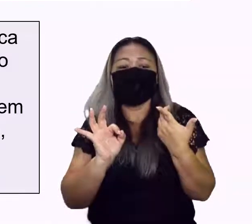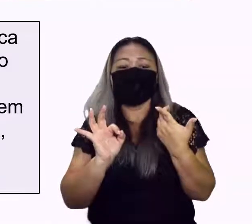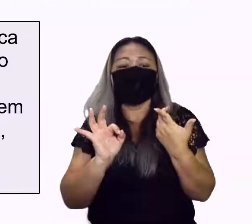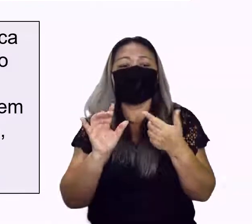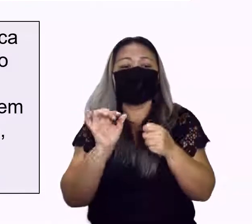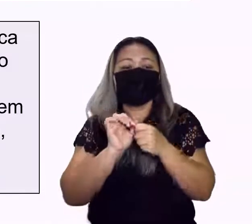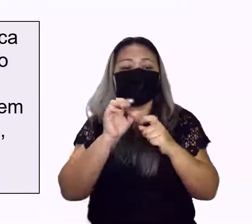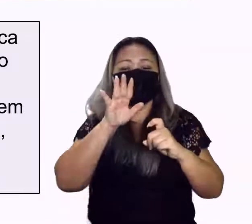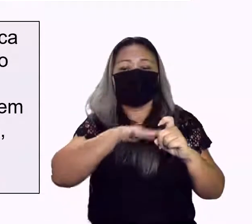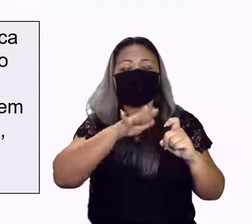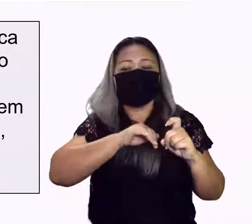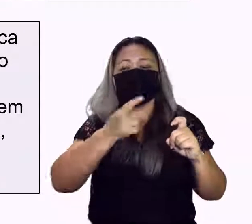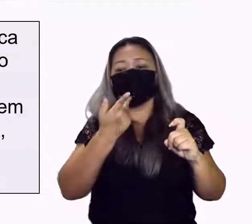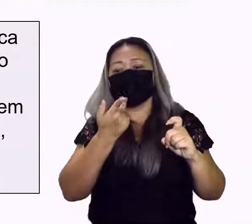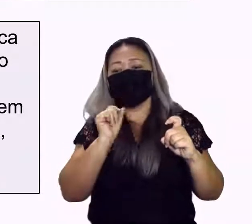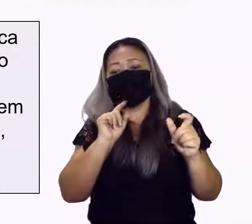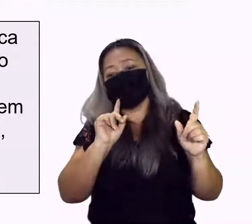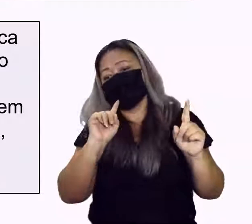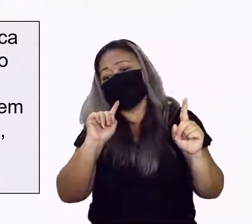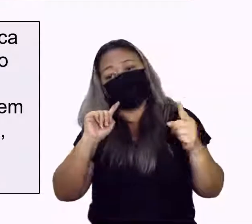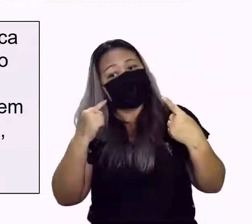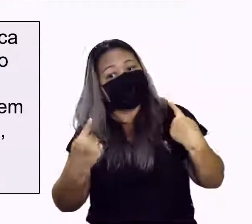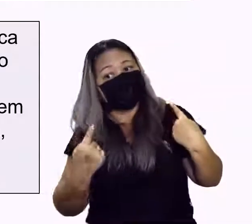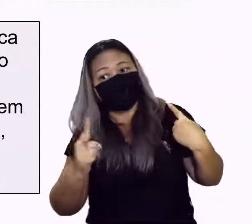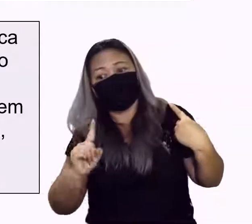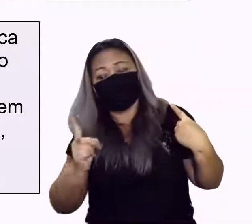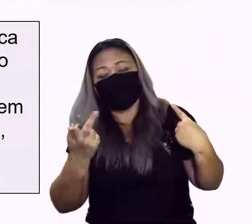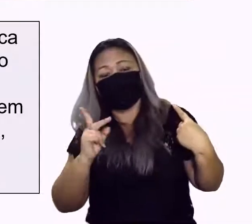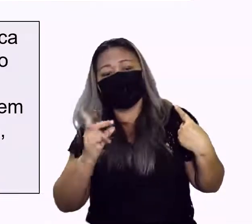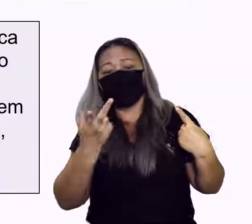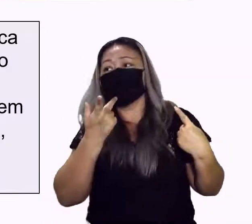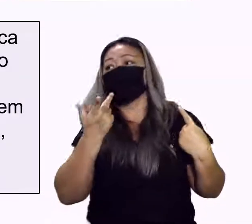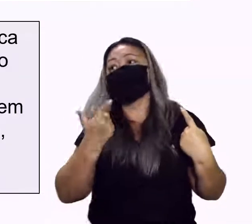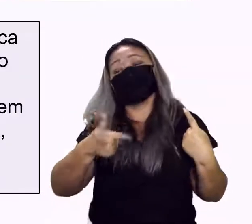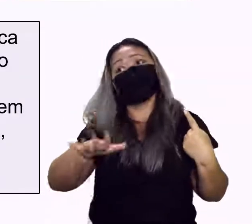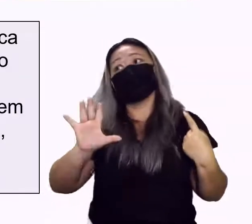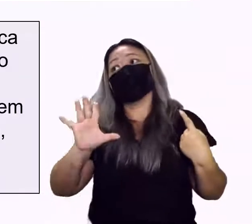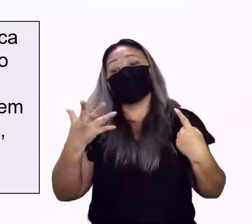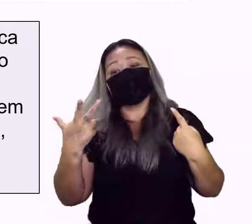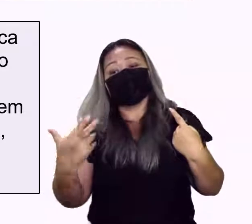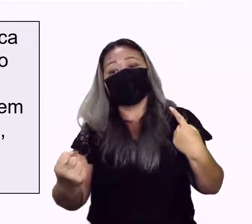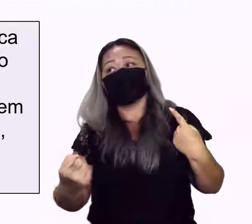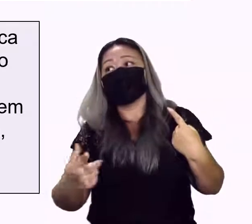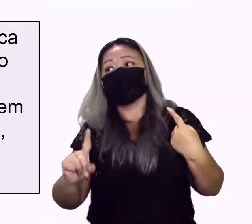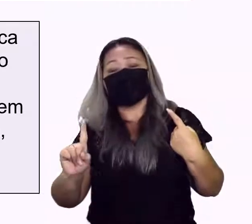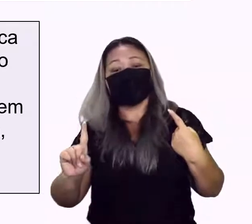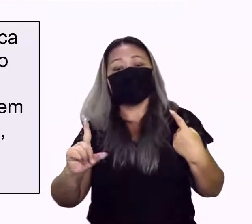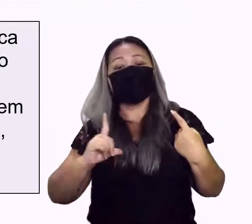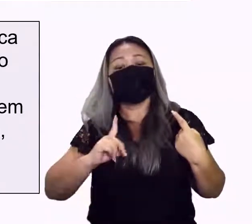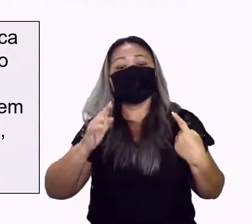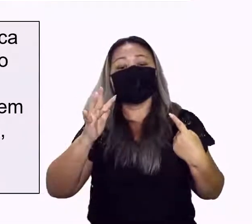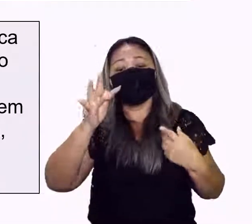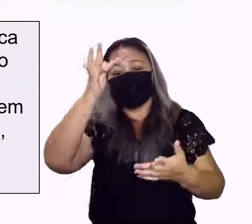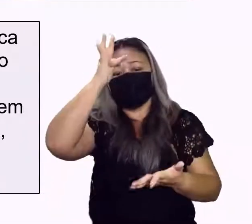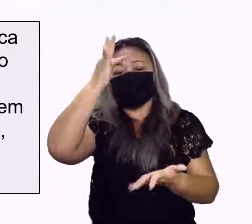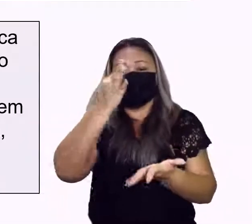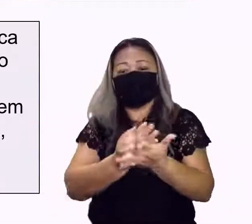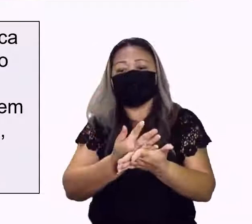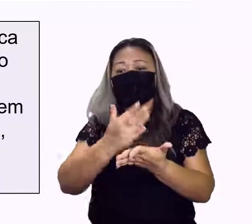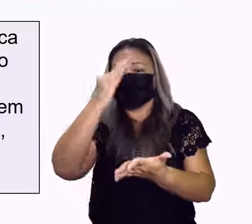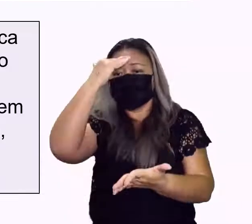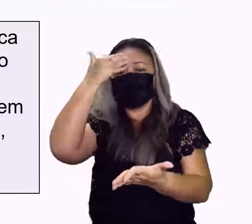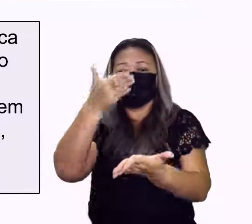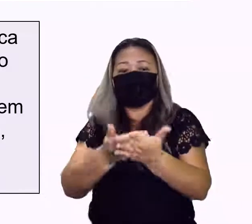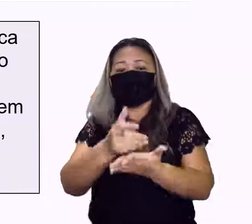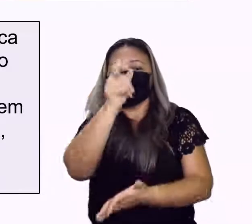mito, a história, né? Não tem dizer para dizer contra, tá? Só a favor. Então, devido à fé e à confiança depositada